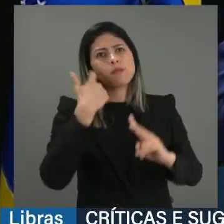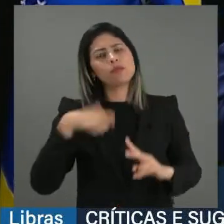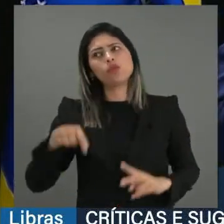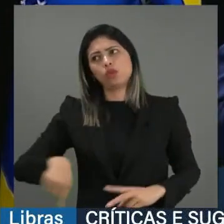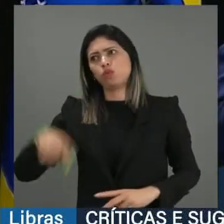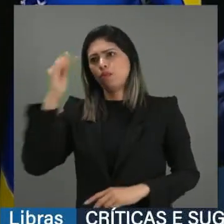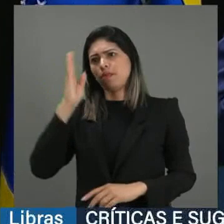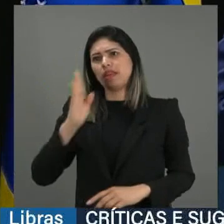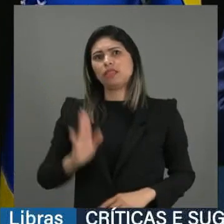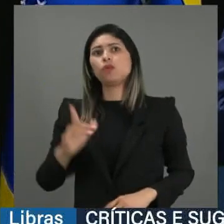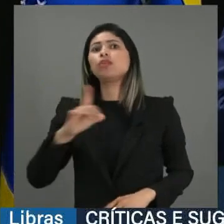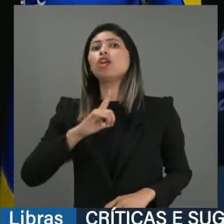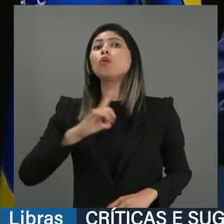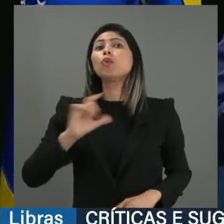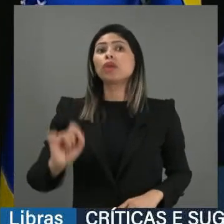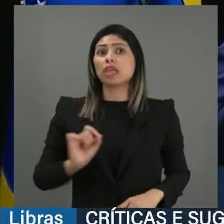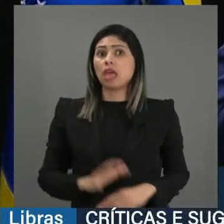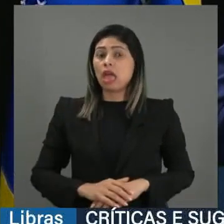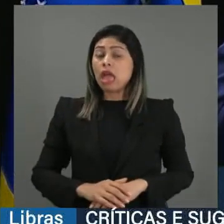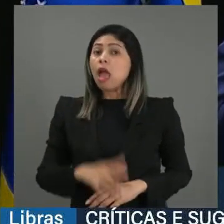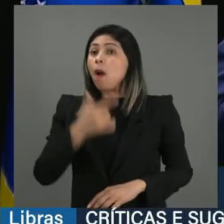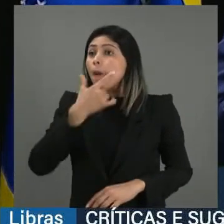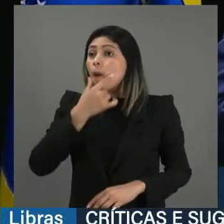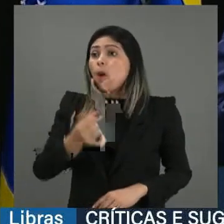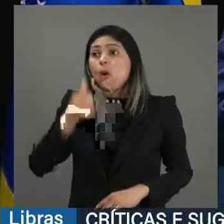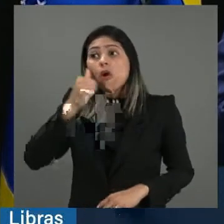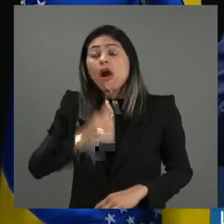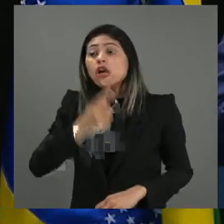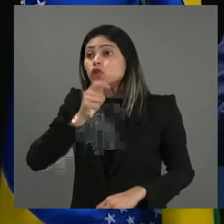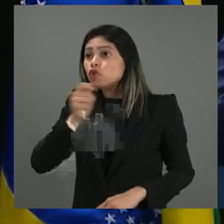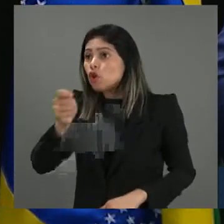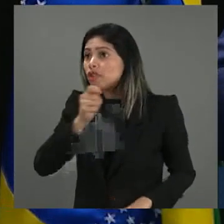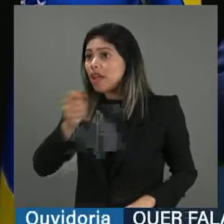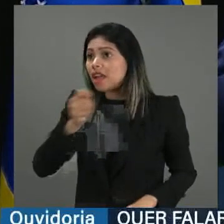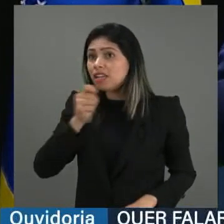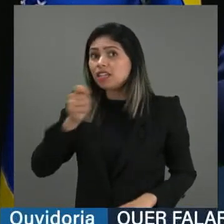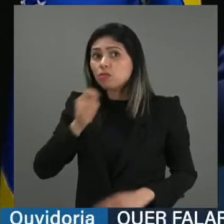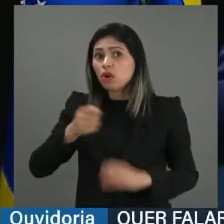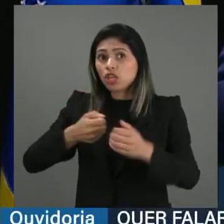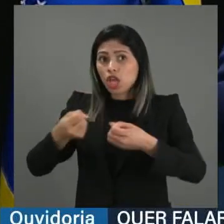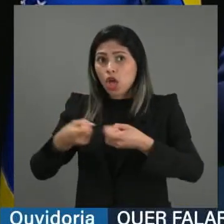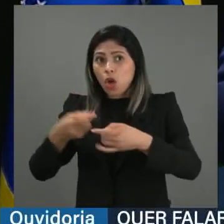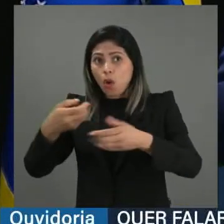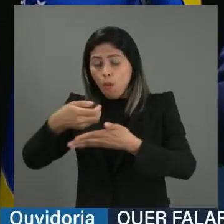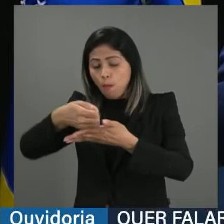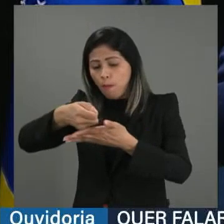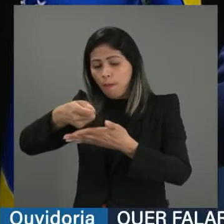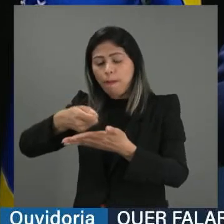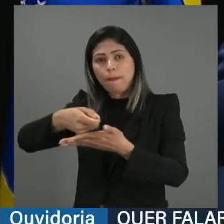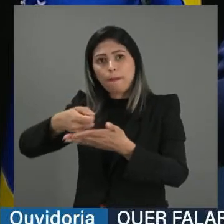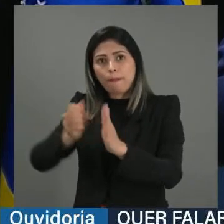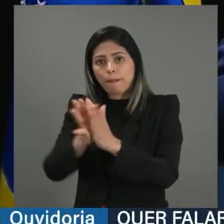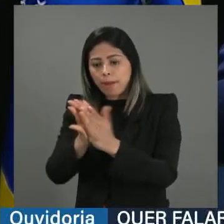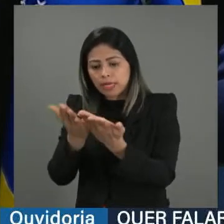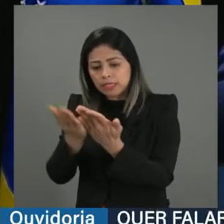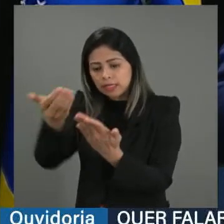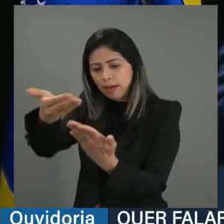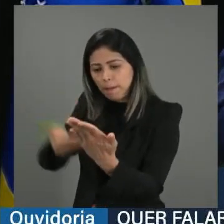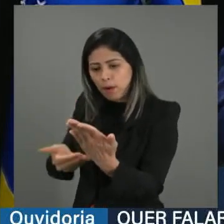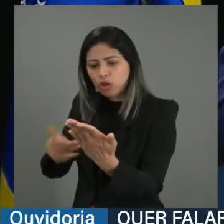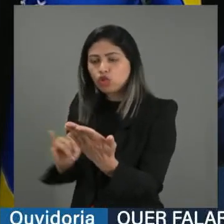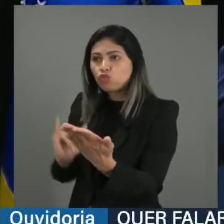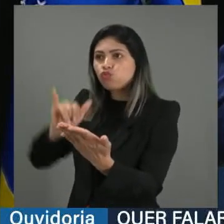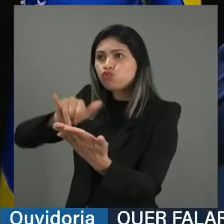jornalistas com passaporte bloqueado no Brasil, coisa que você só vê em nazismo. Nós